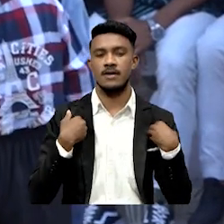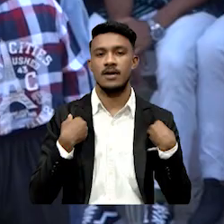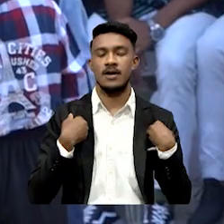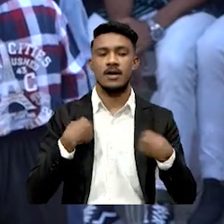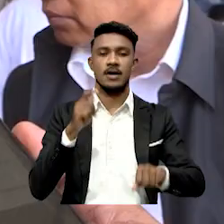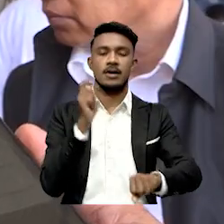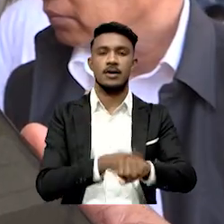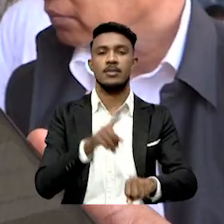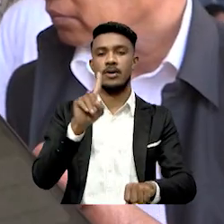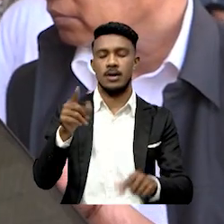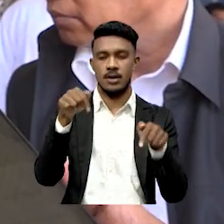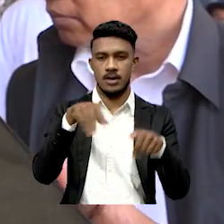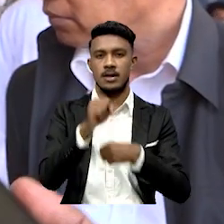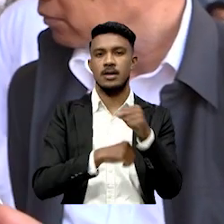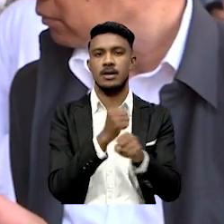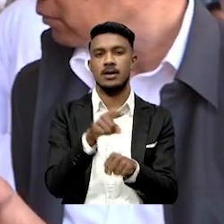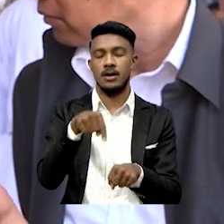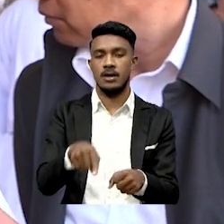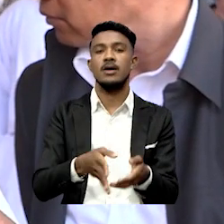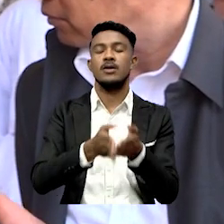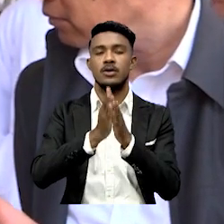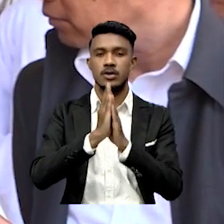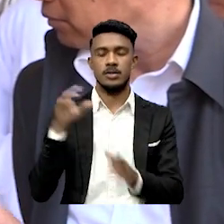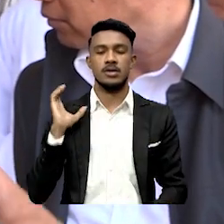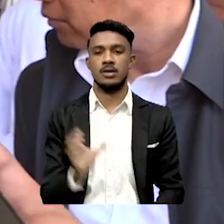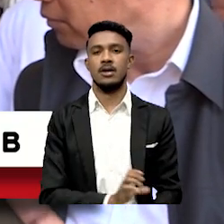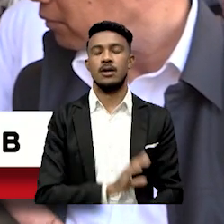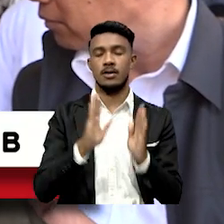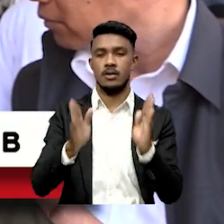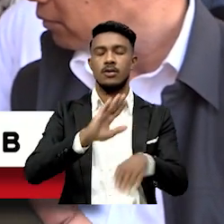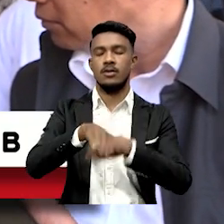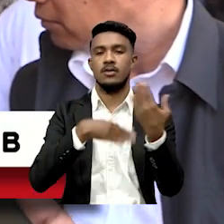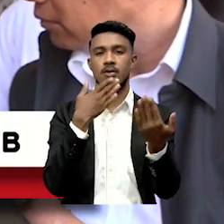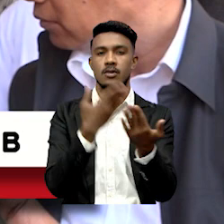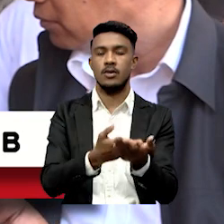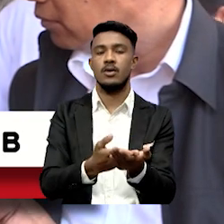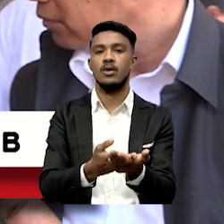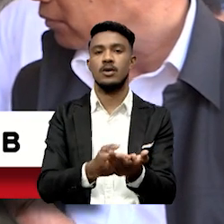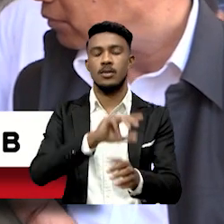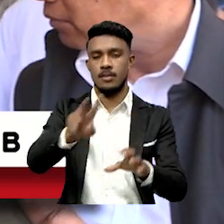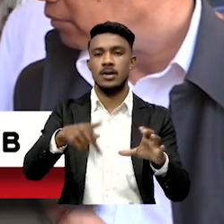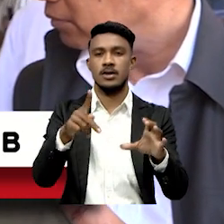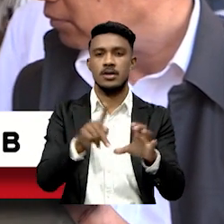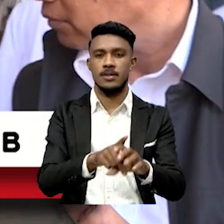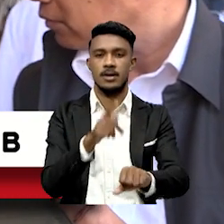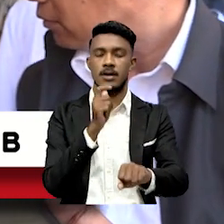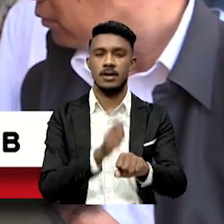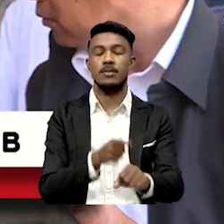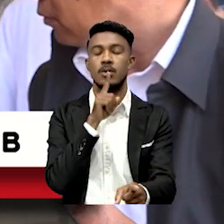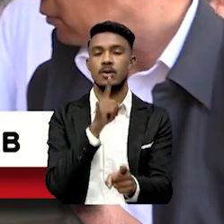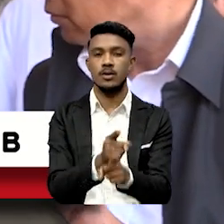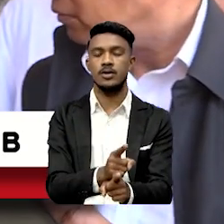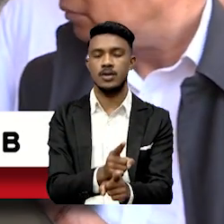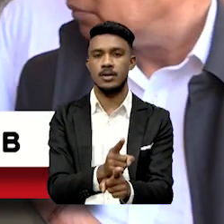ida. Fila fala mai primeiro husu basarane sira, atu rola consciência e momento irakne, loj duni kata